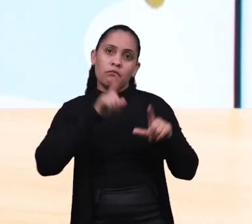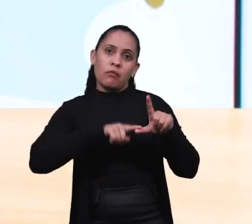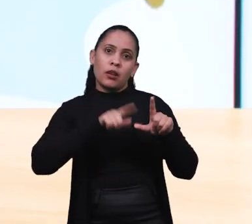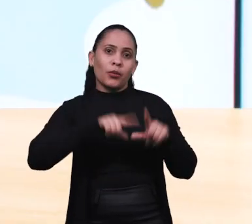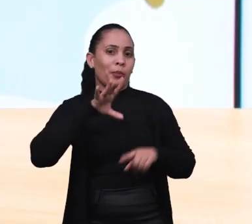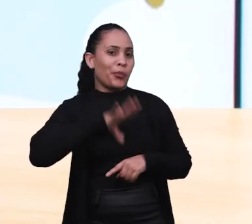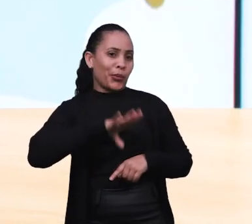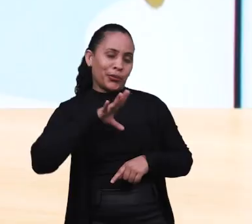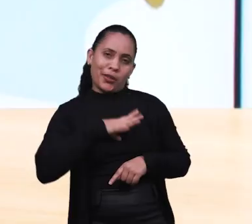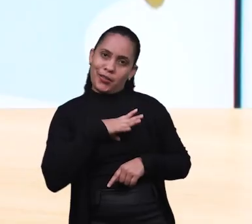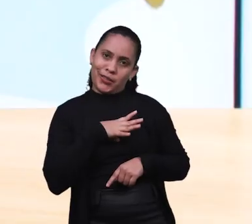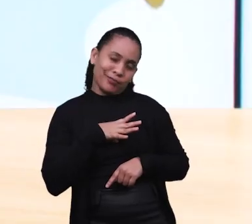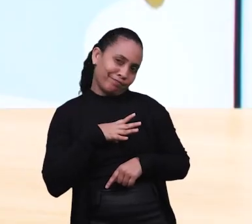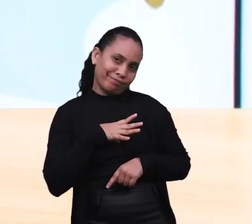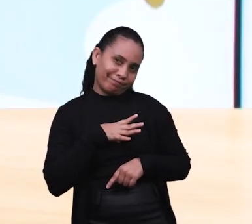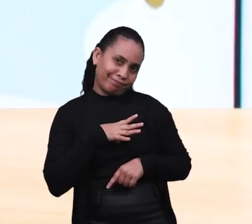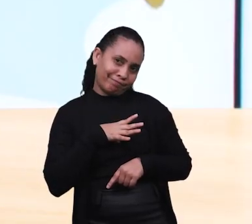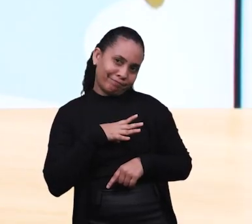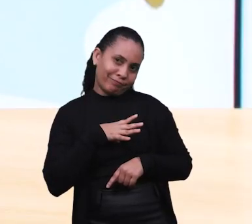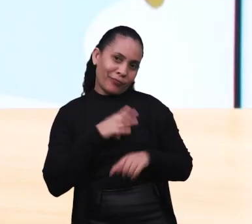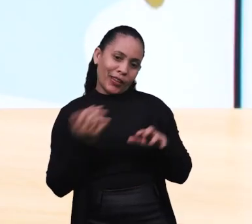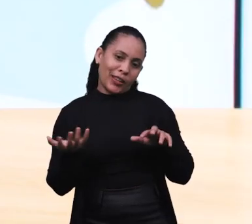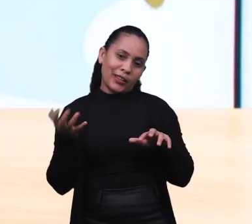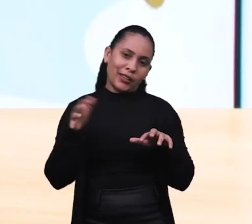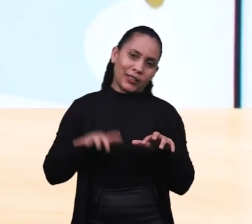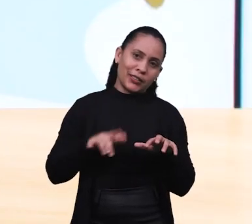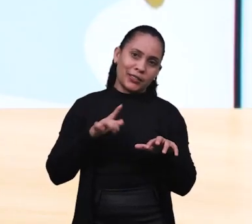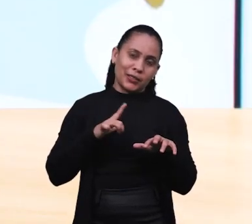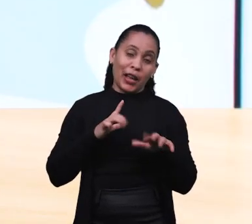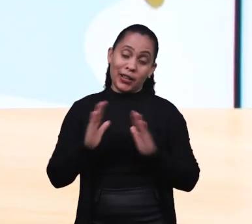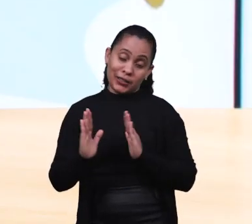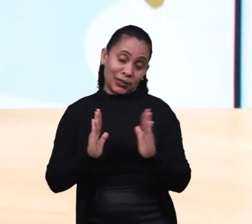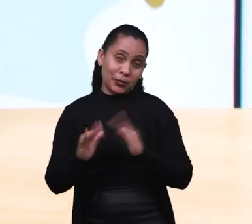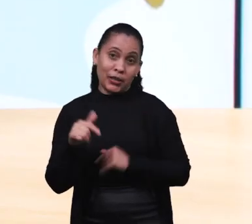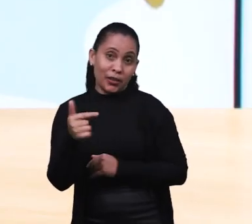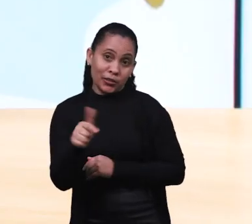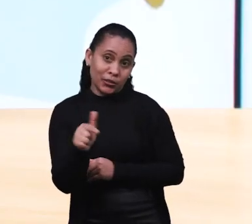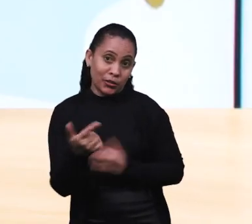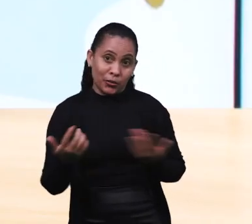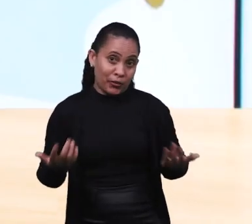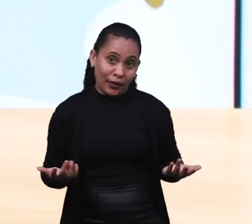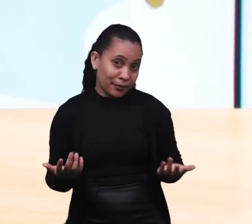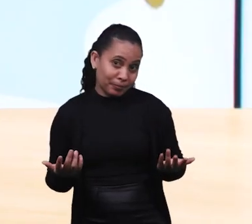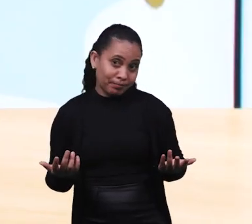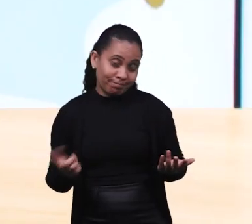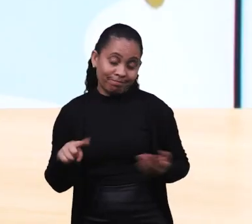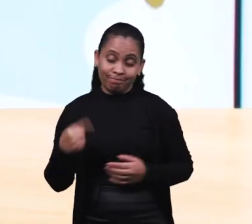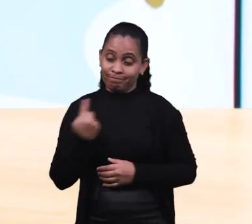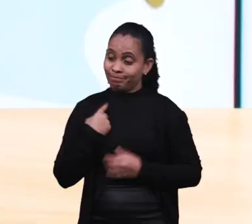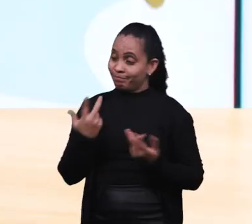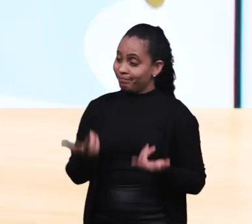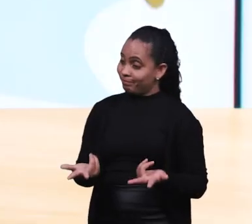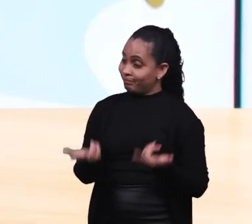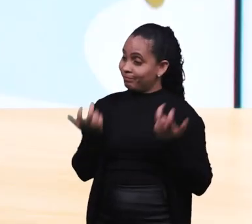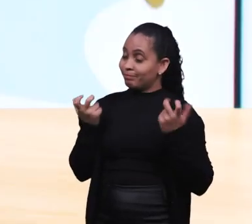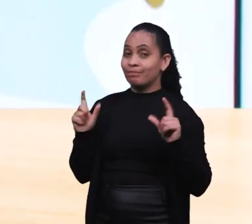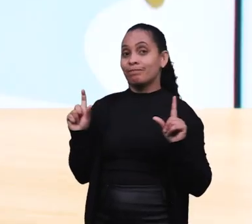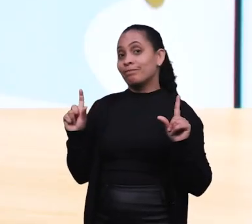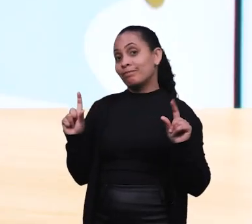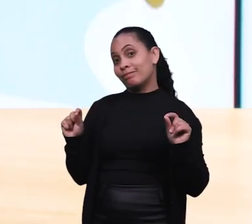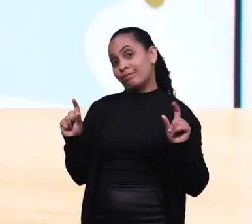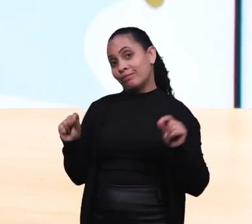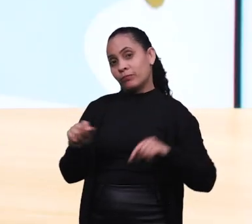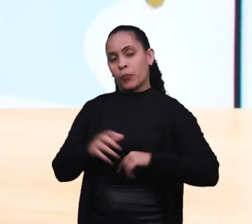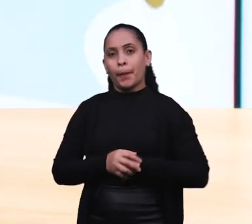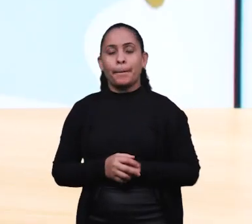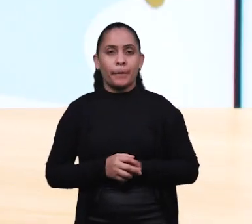tem acessibilidade na língua brasileira de sinais. Então, mas já em algumas instituições já vemos um movimento de o